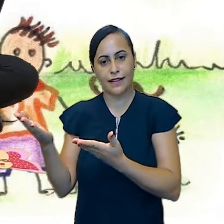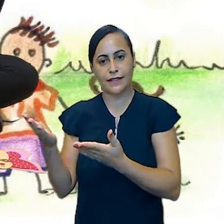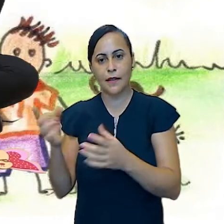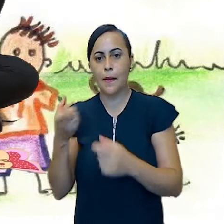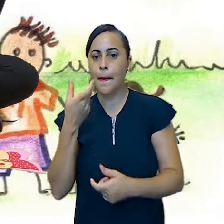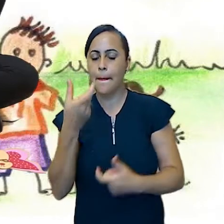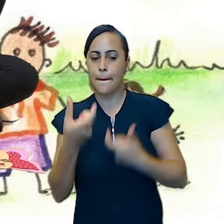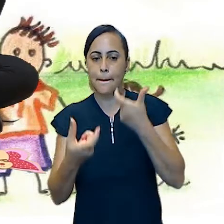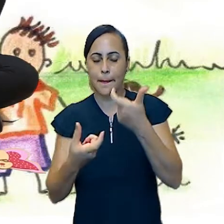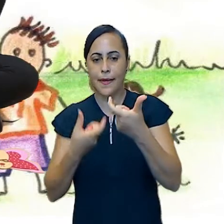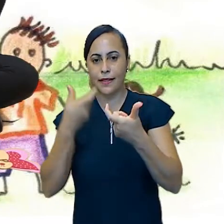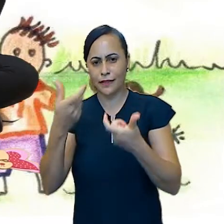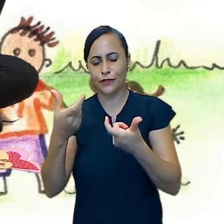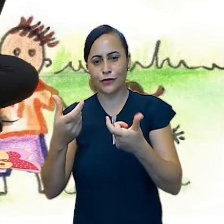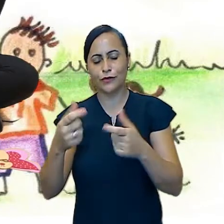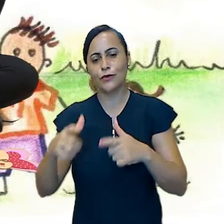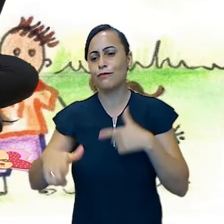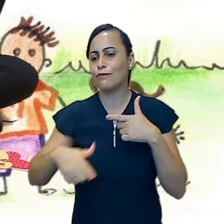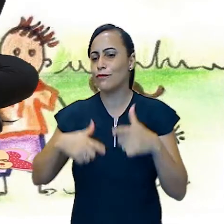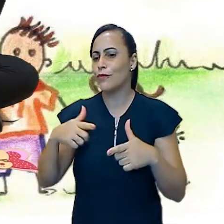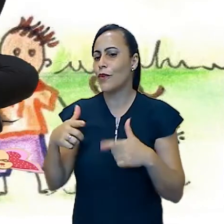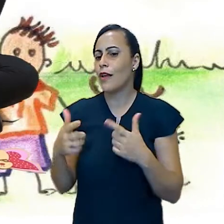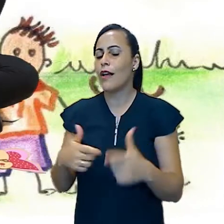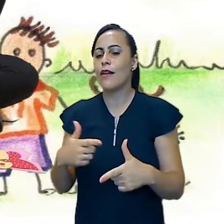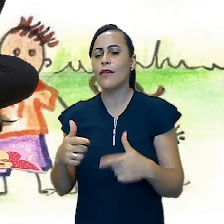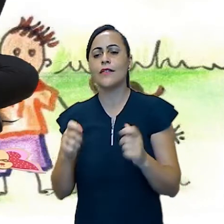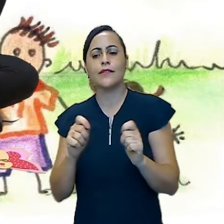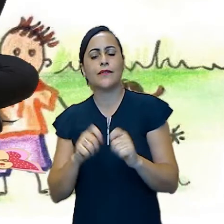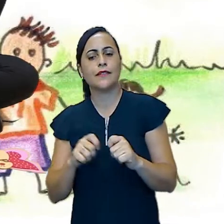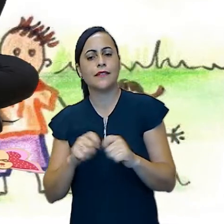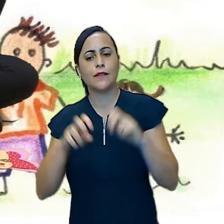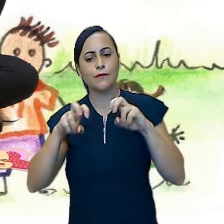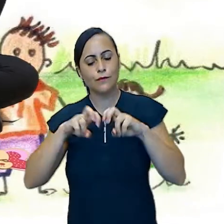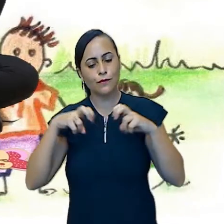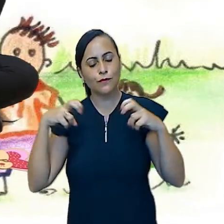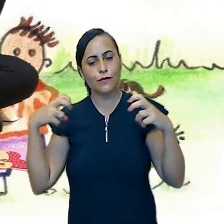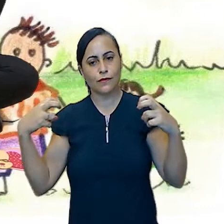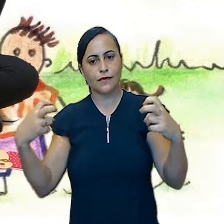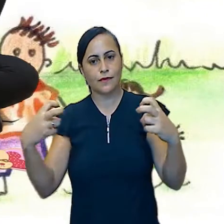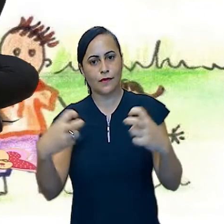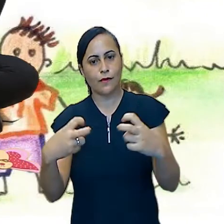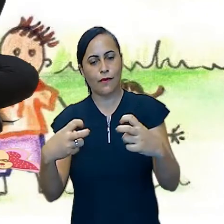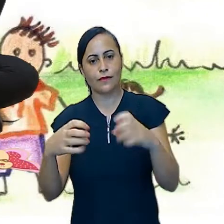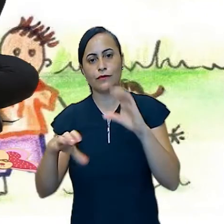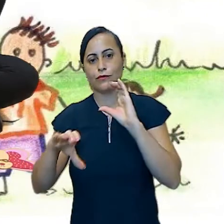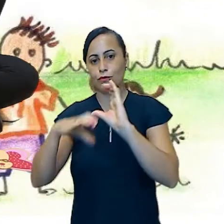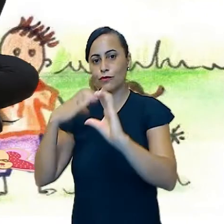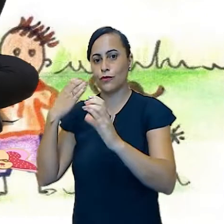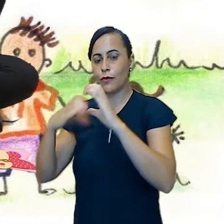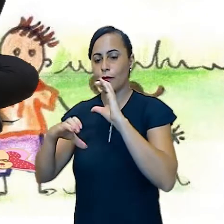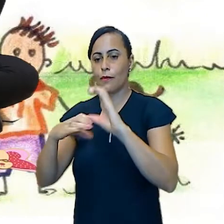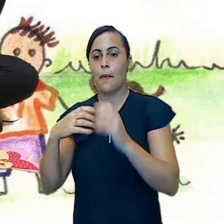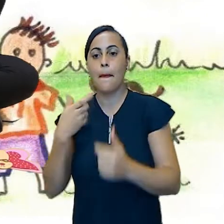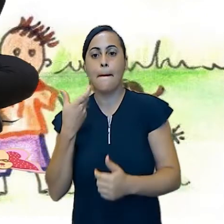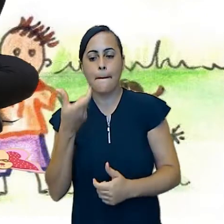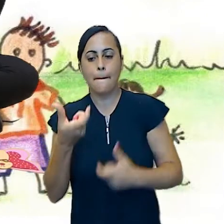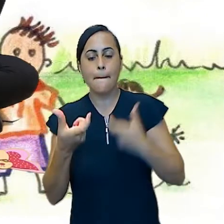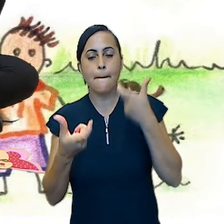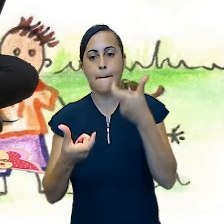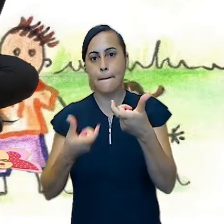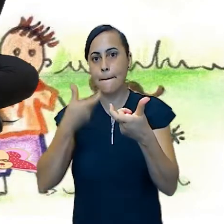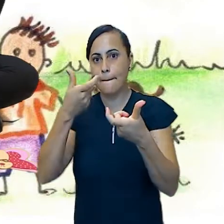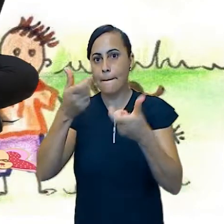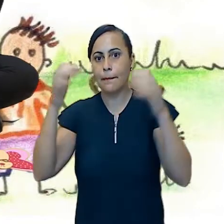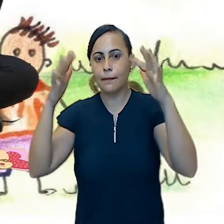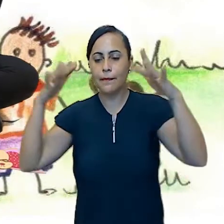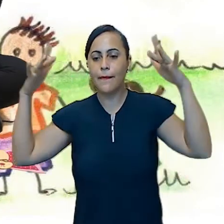gente trabalha na nossa rotina, na nossa roda de conversa. As palavras mágicas, elas